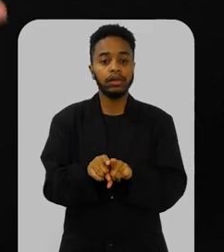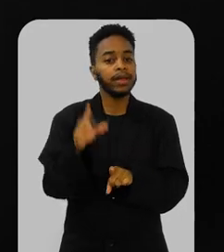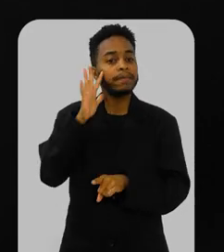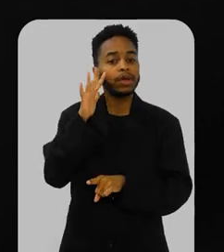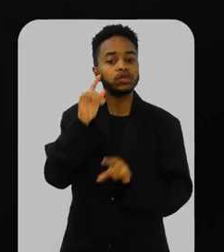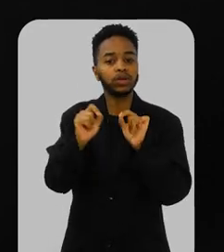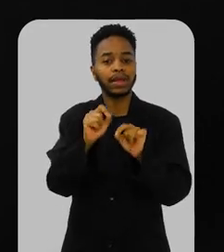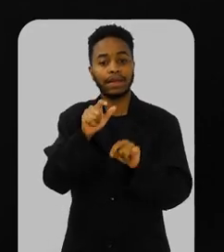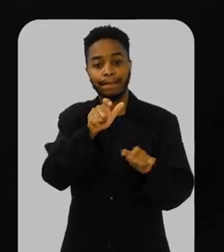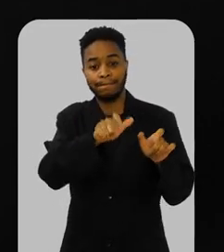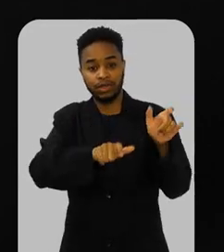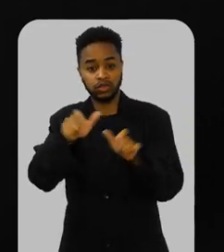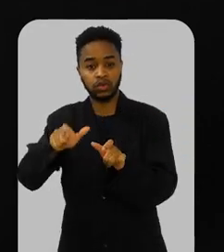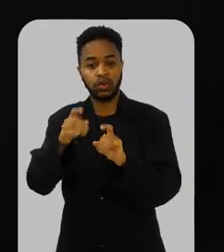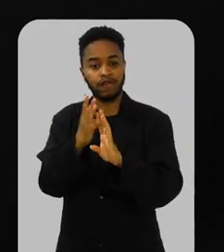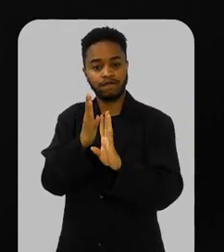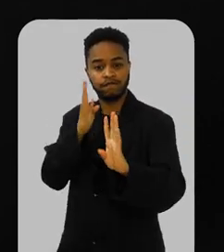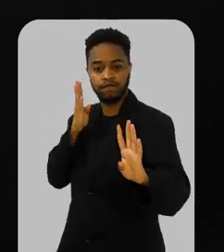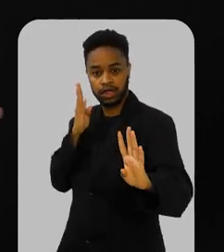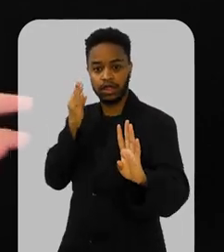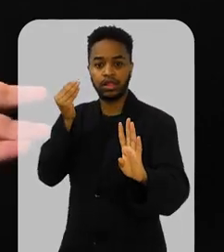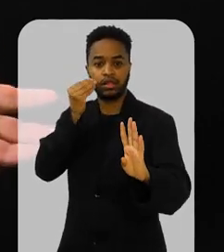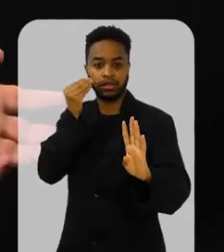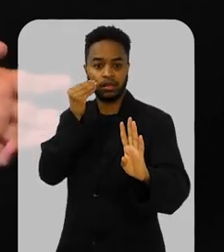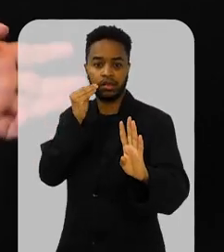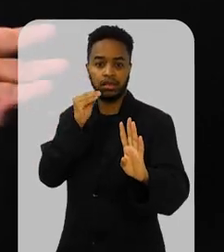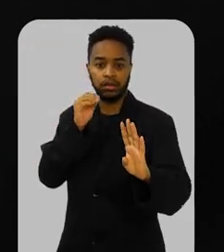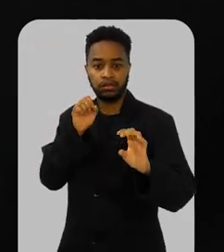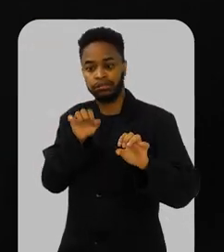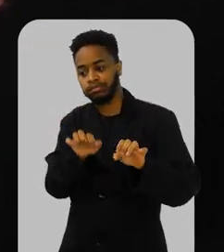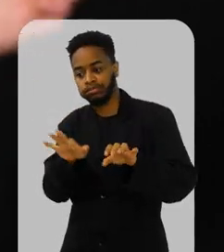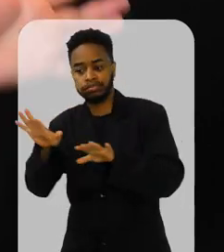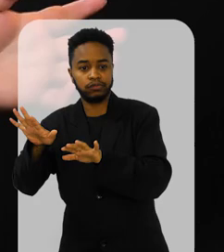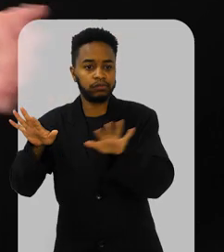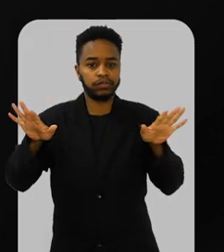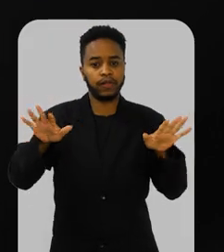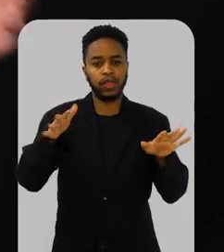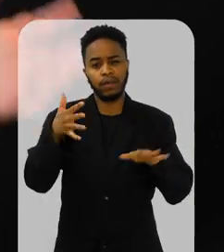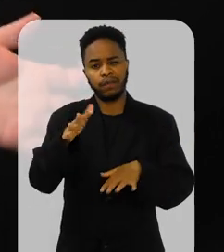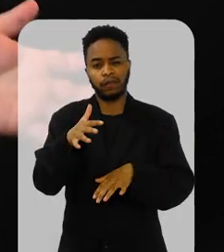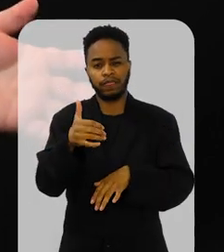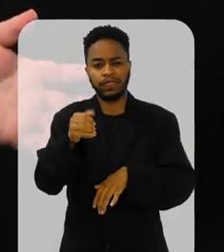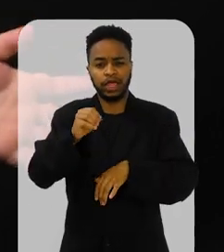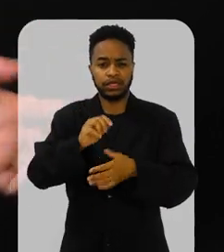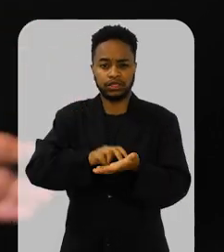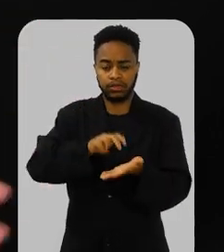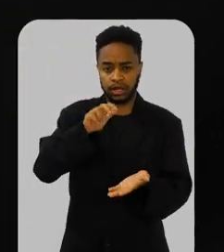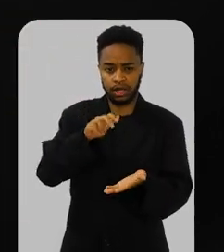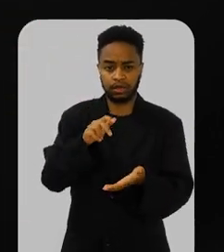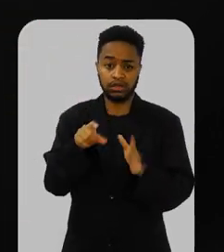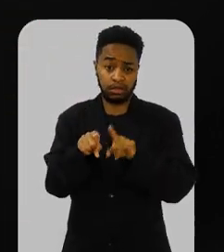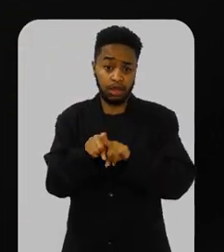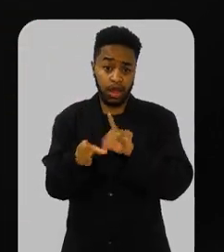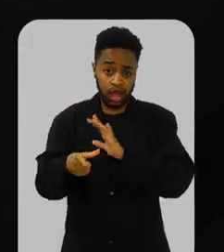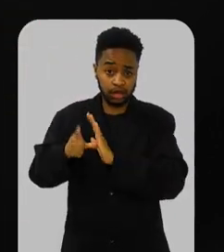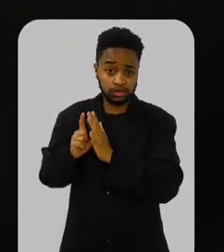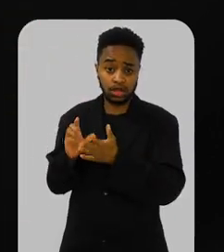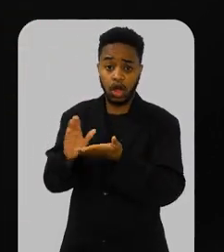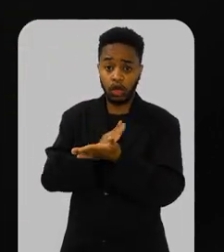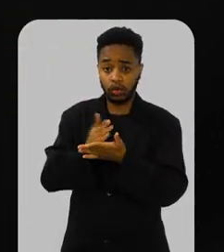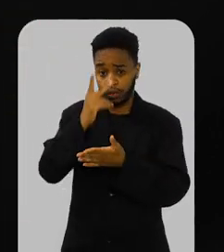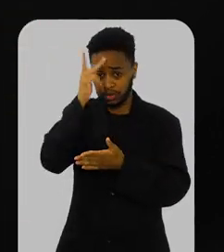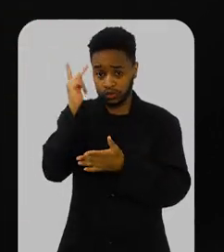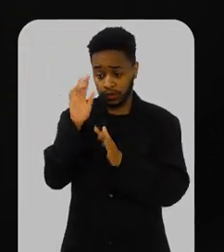estão ali na fila para subir para a arquibancada desde 10 horas da manhã até antes disso, né? Tem pessoas que saem